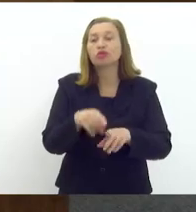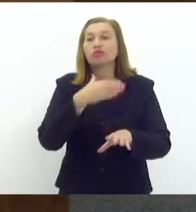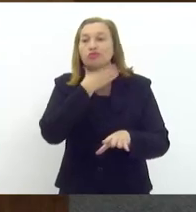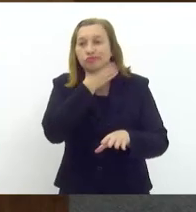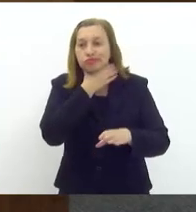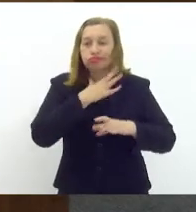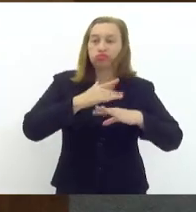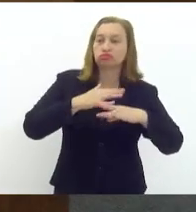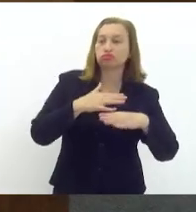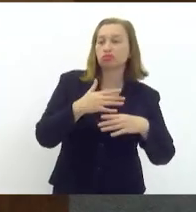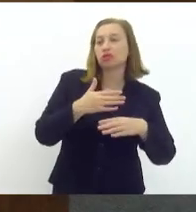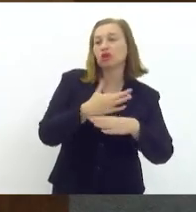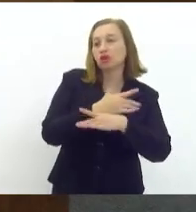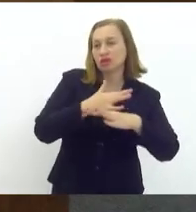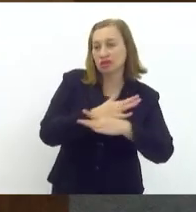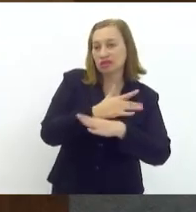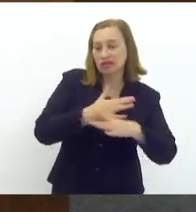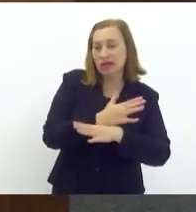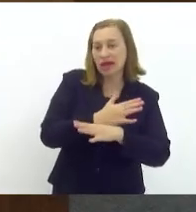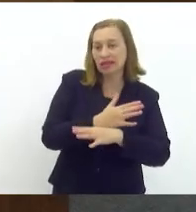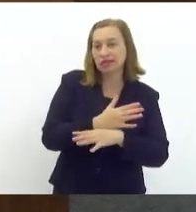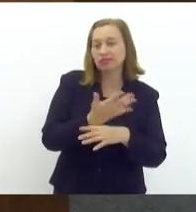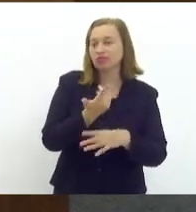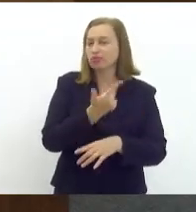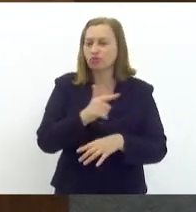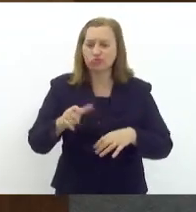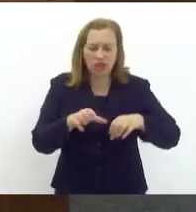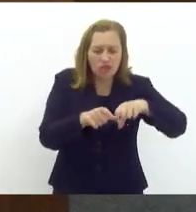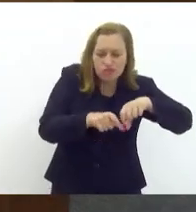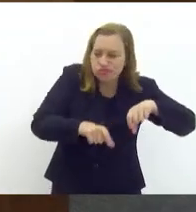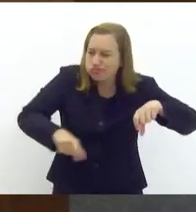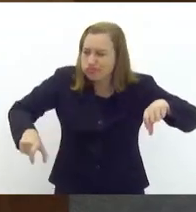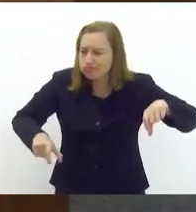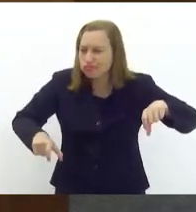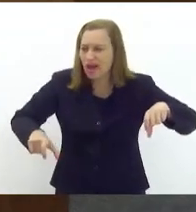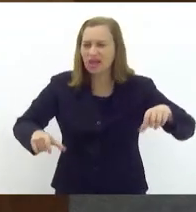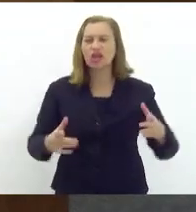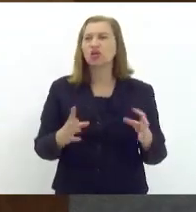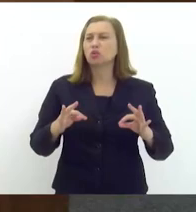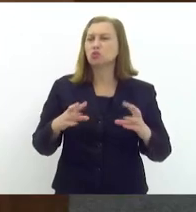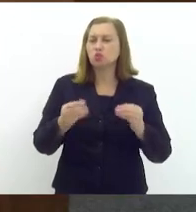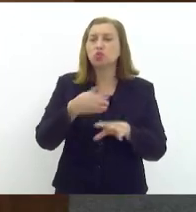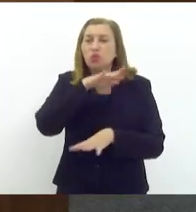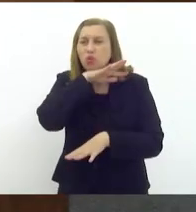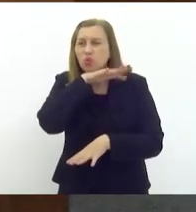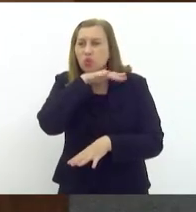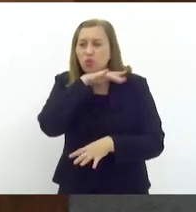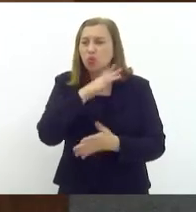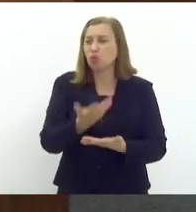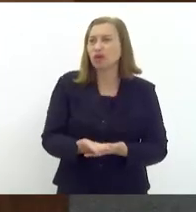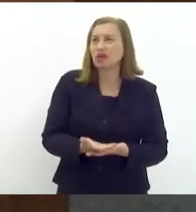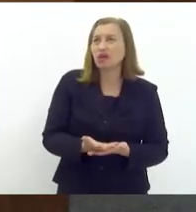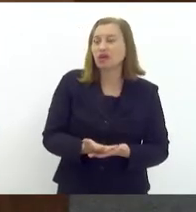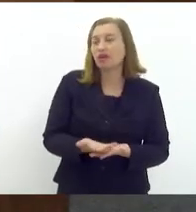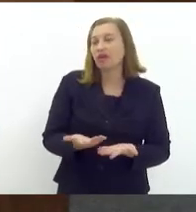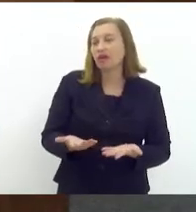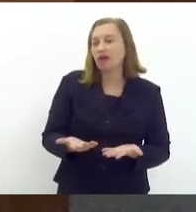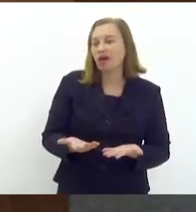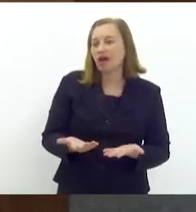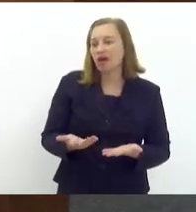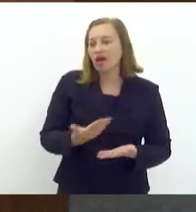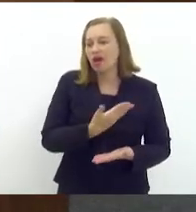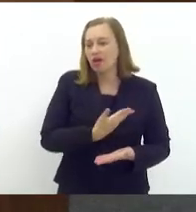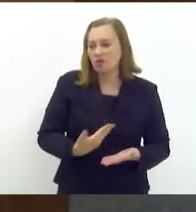sem política de habitação de interesse social de descaso do poder público da ganância da especulação